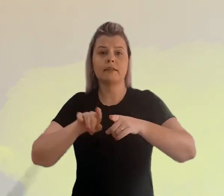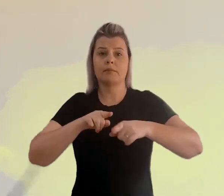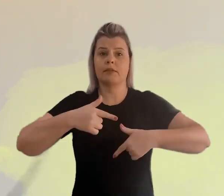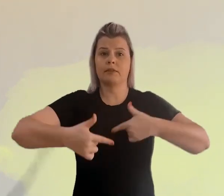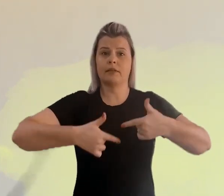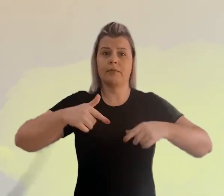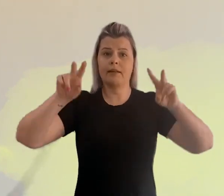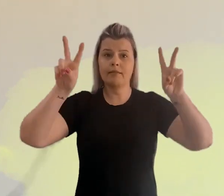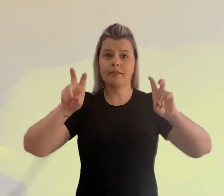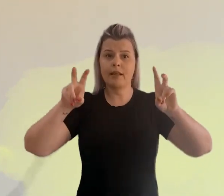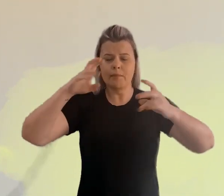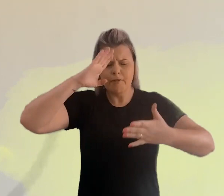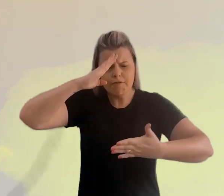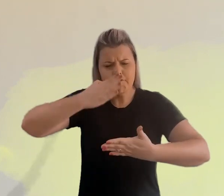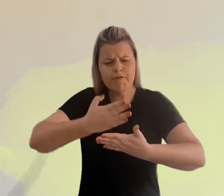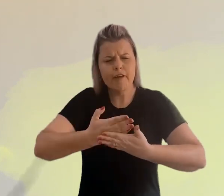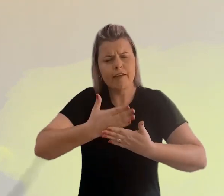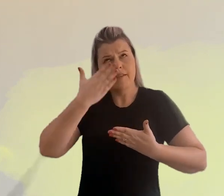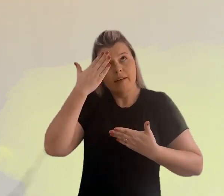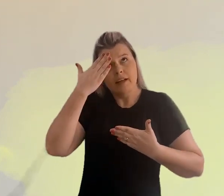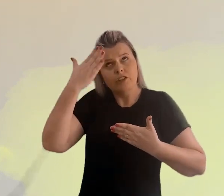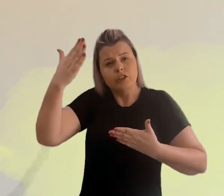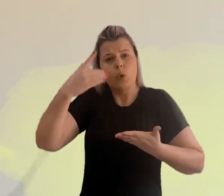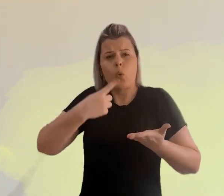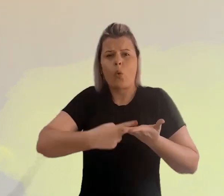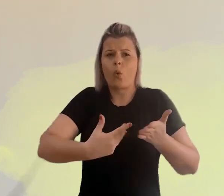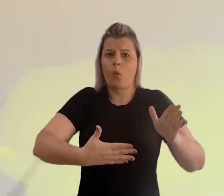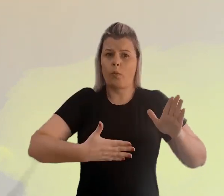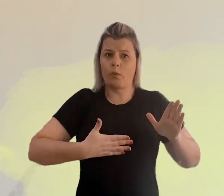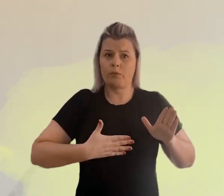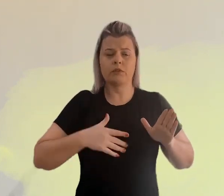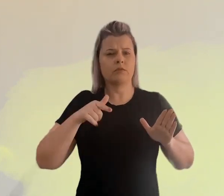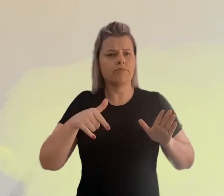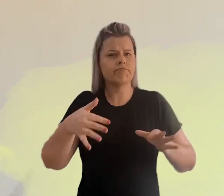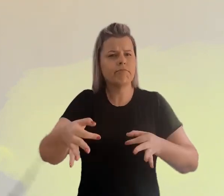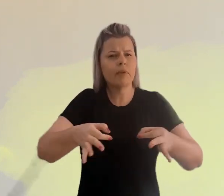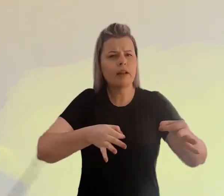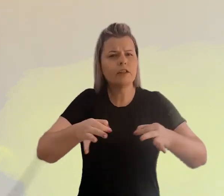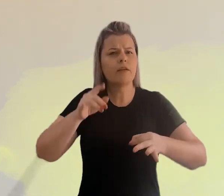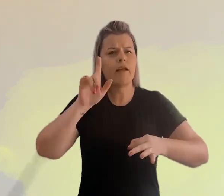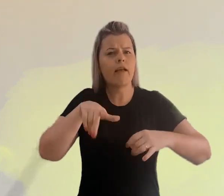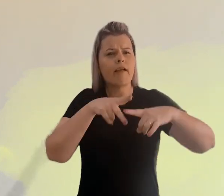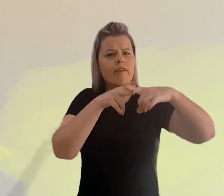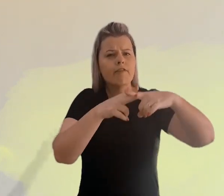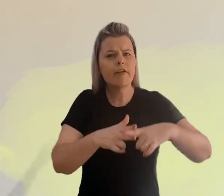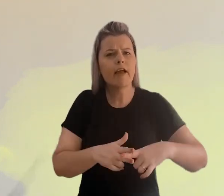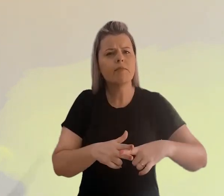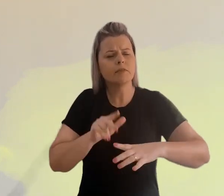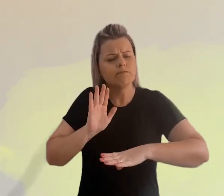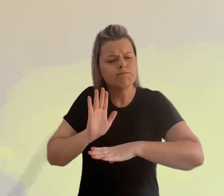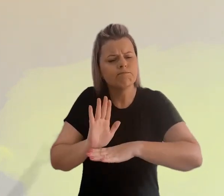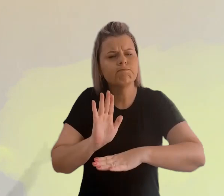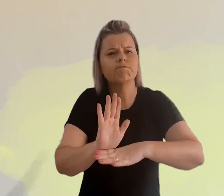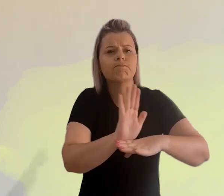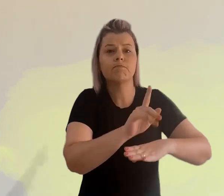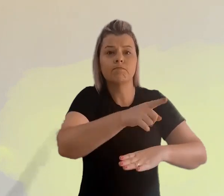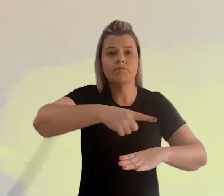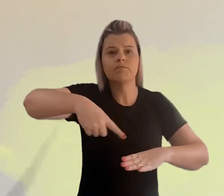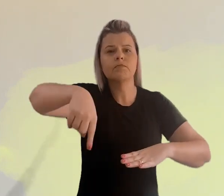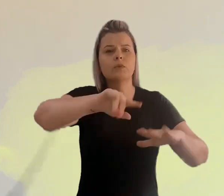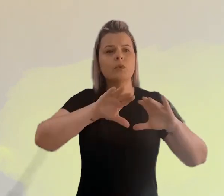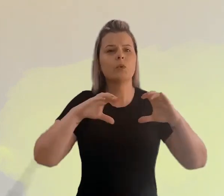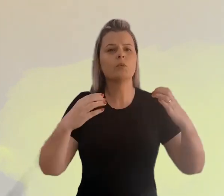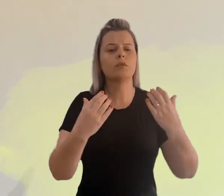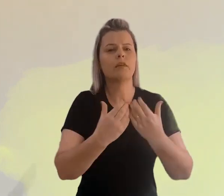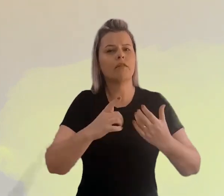trabalhar o tema fé, gratidão e compromisso. O planejamento tem sido uma ferramenta de auxílio para